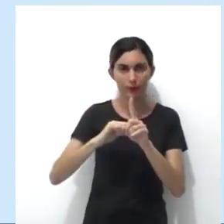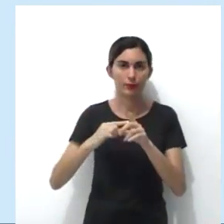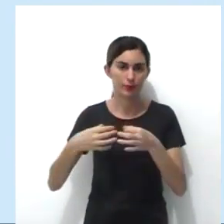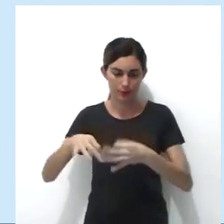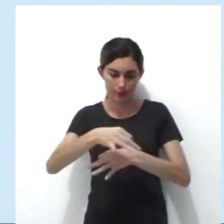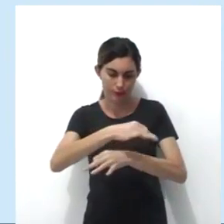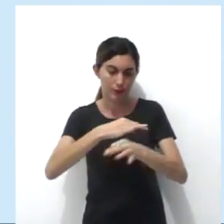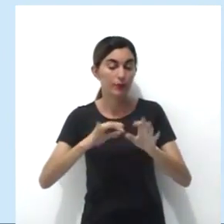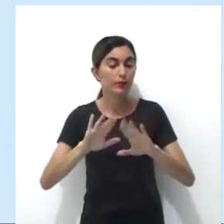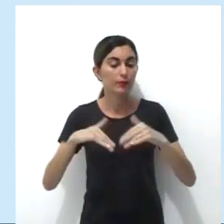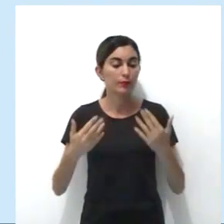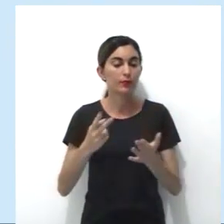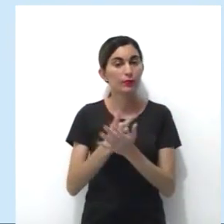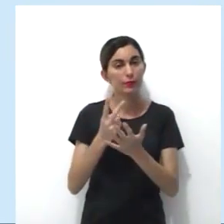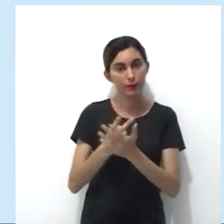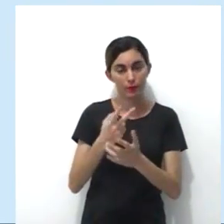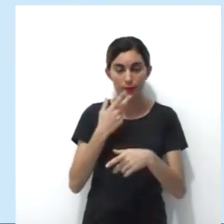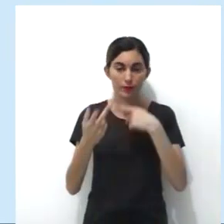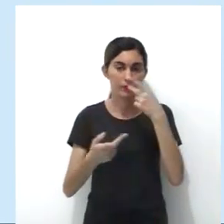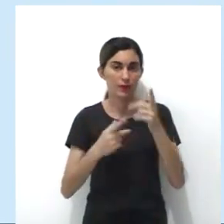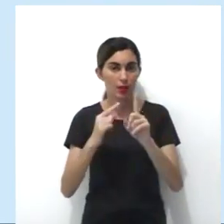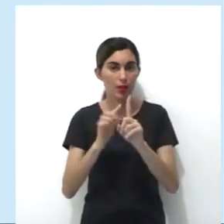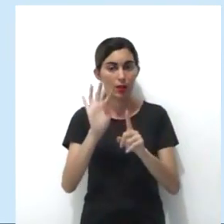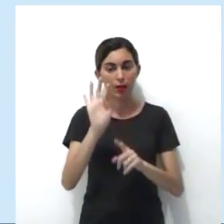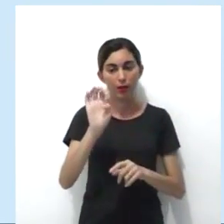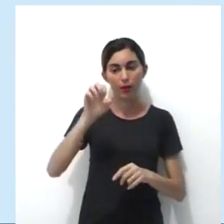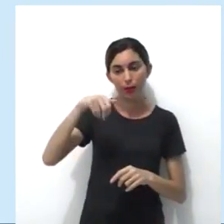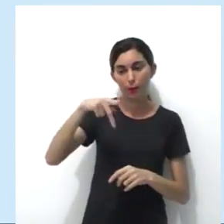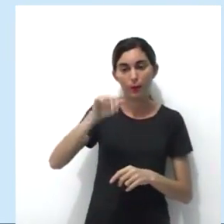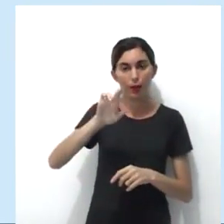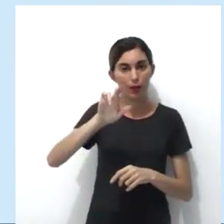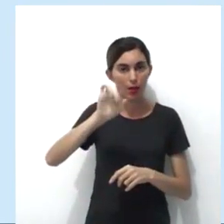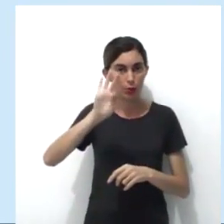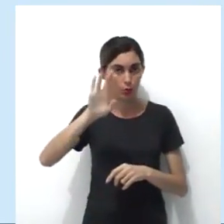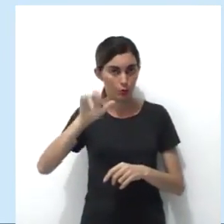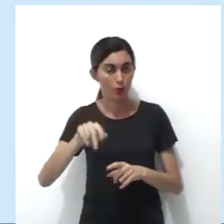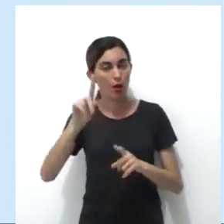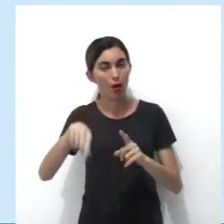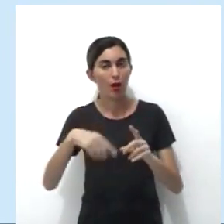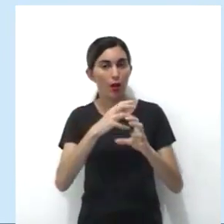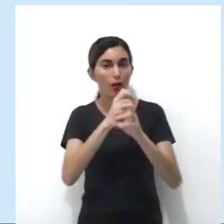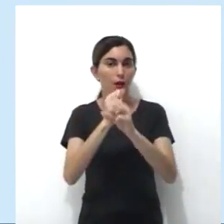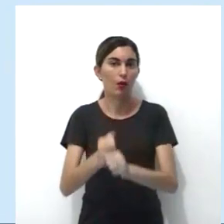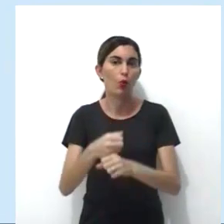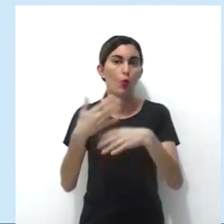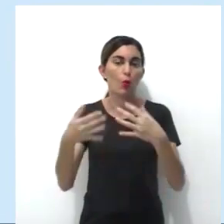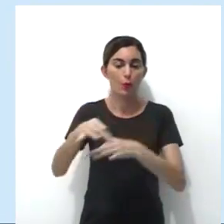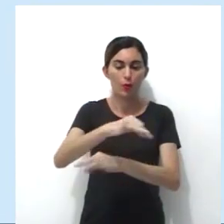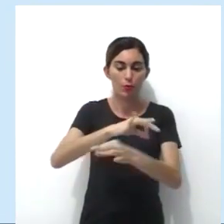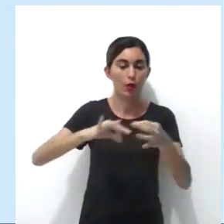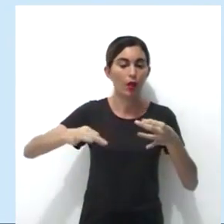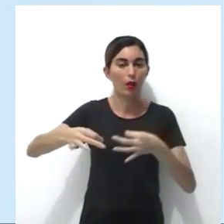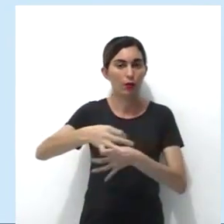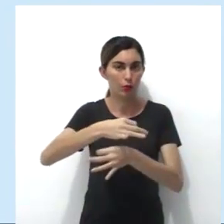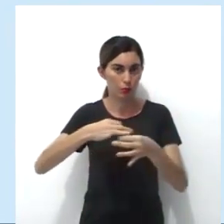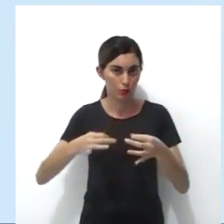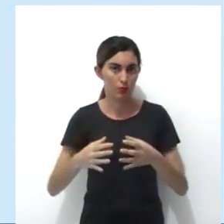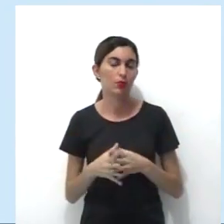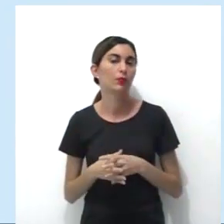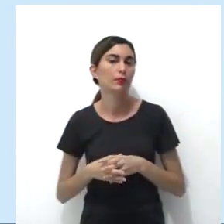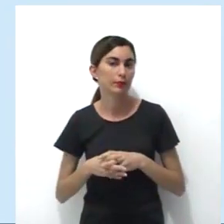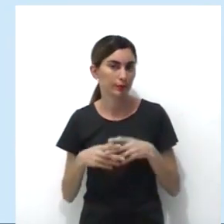muito calor, elas ficam muito agitadas. E isso é isso que possibilita que o termômetro faça